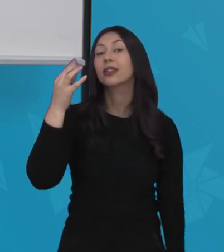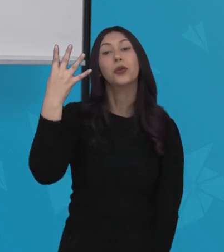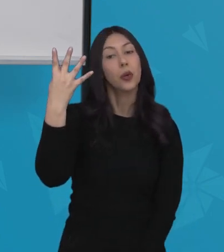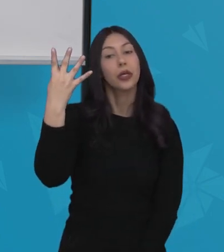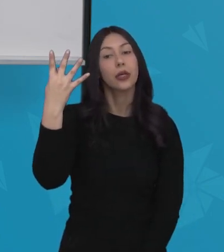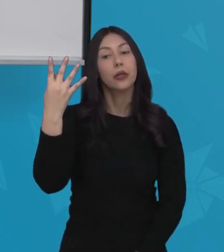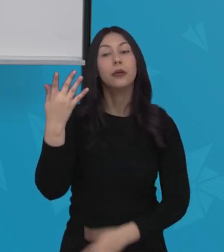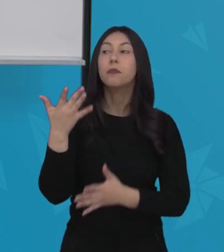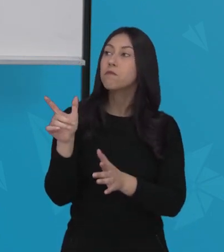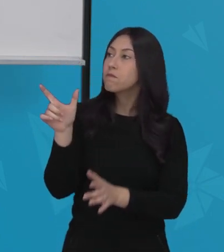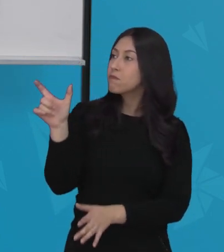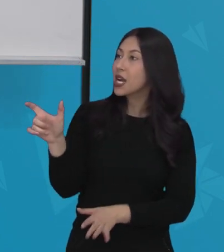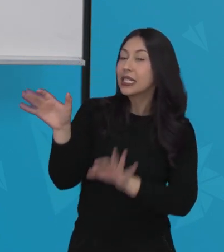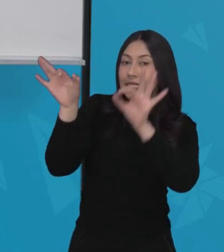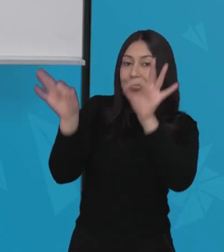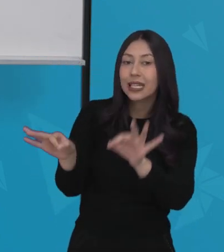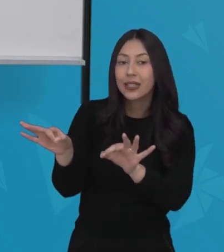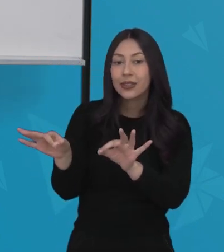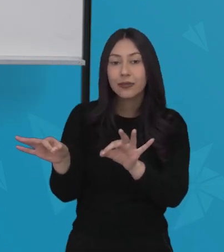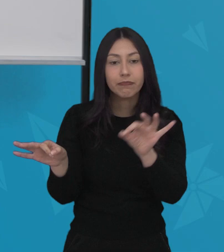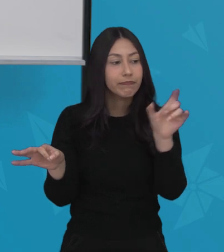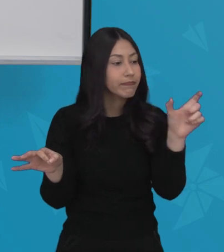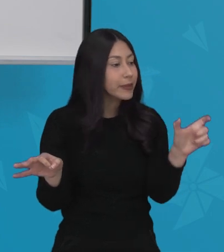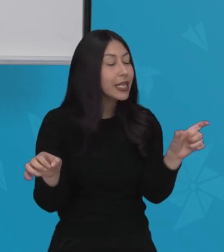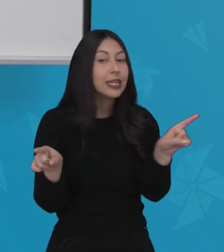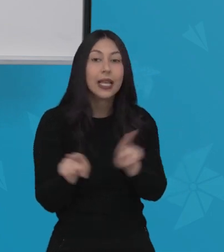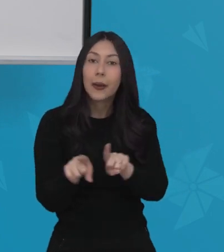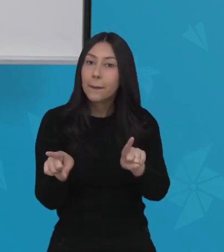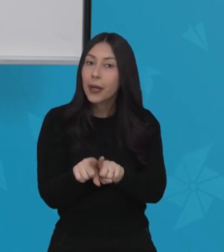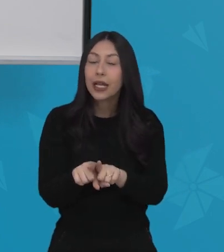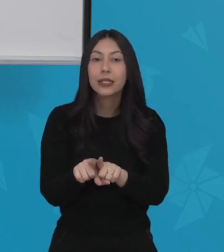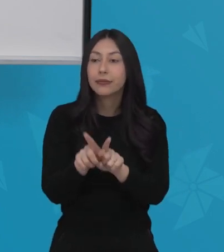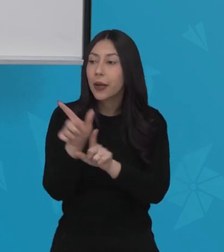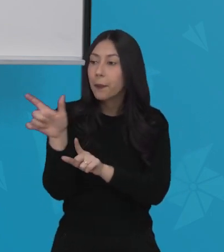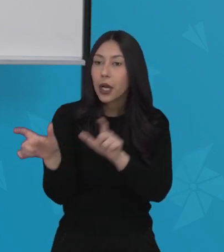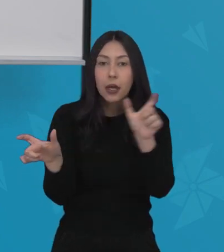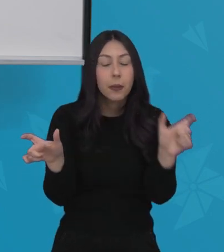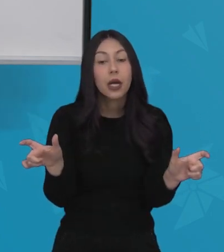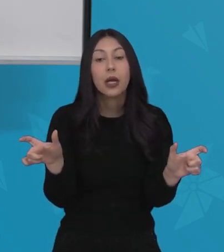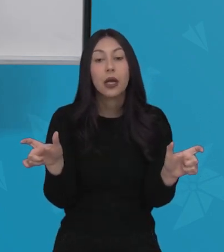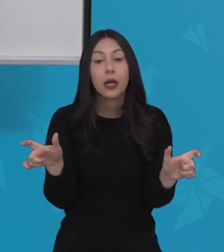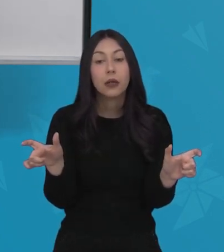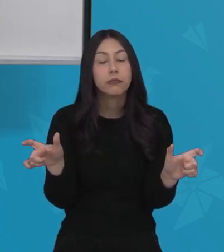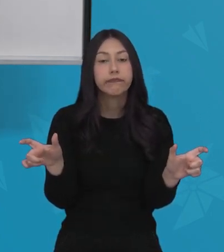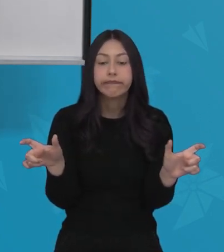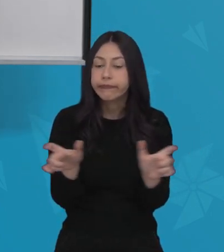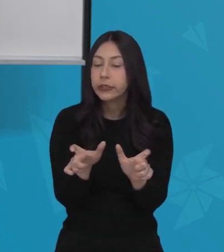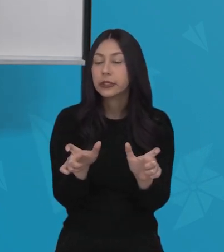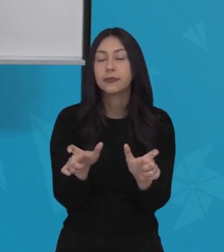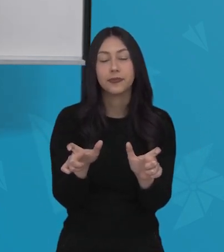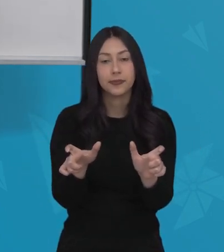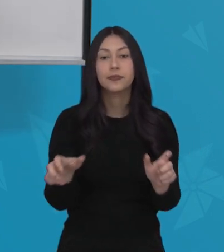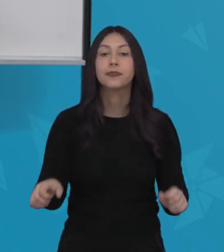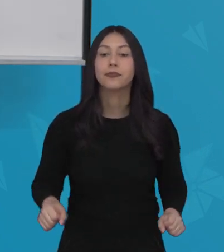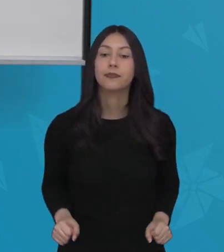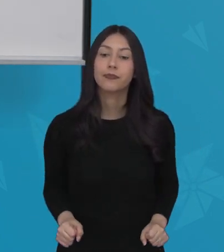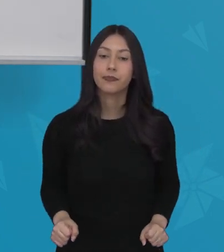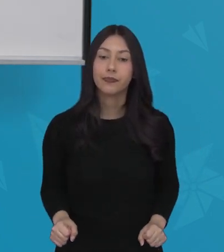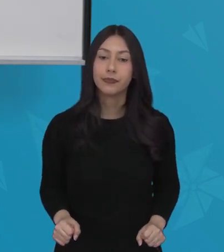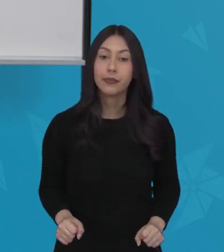quarta. Agora temos nossa resposta em notação científica aqui, temos nossa resposta em notação científica aqui, e temos nossa resposta em notação científica